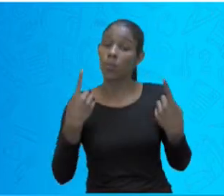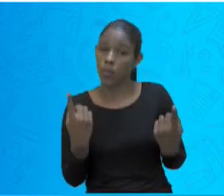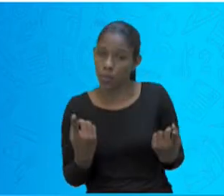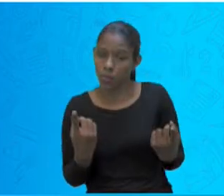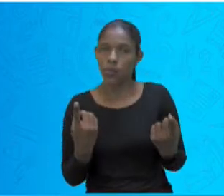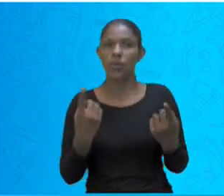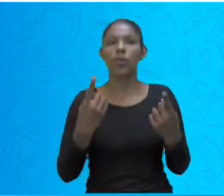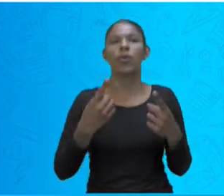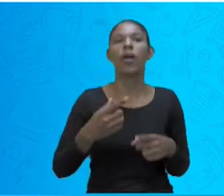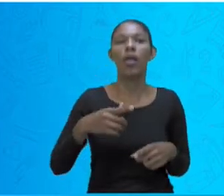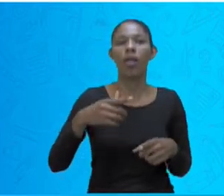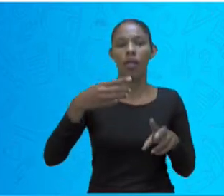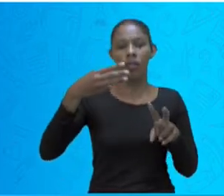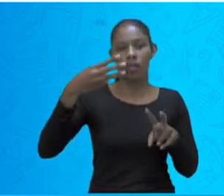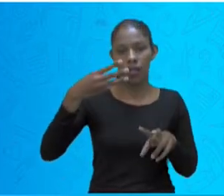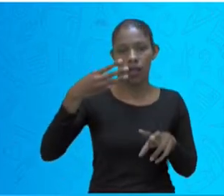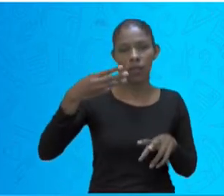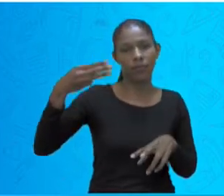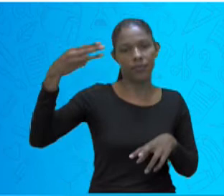igual a 27.